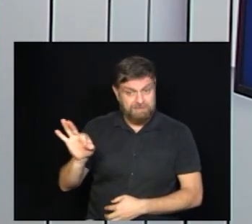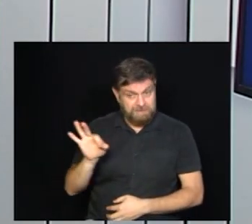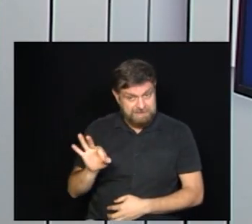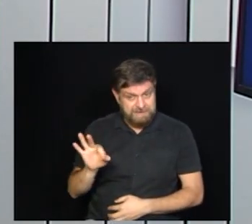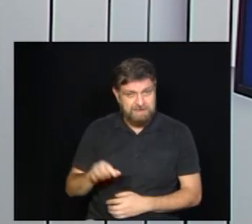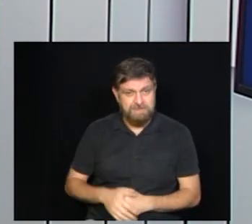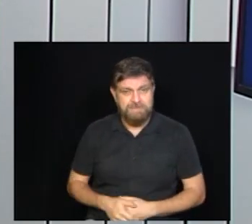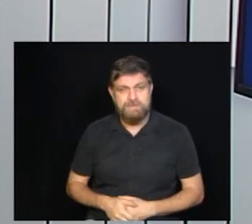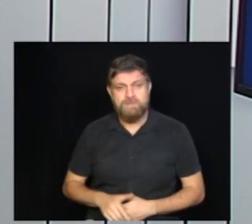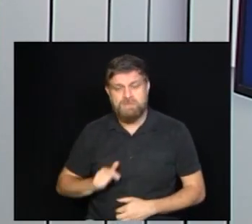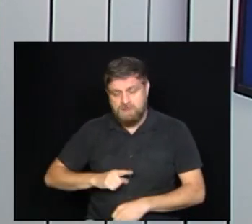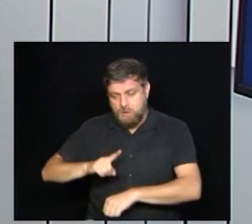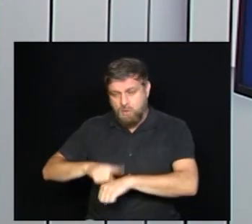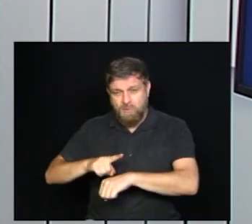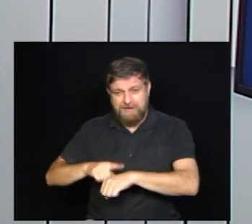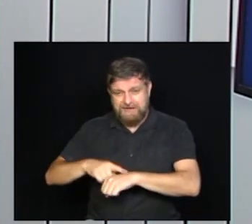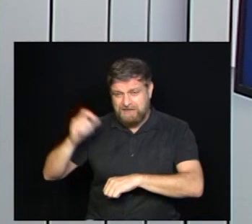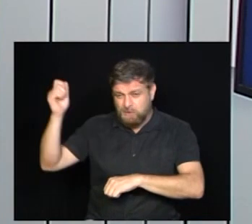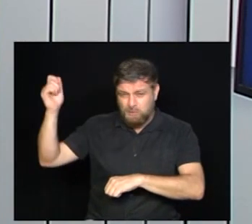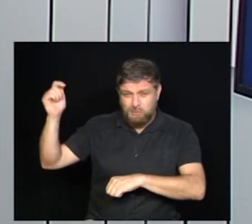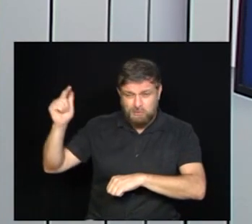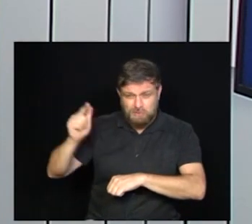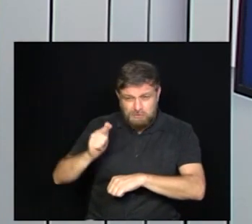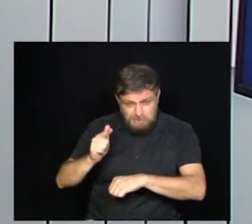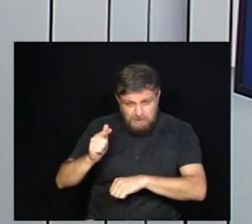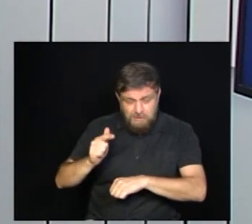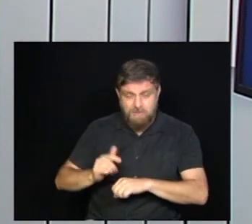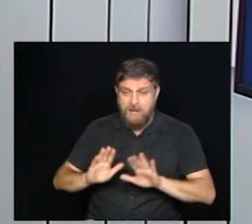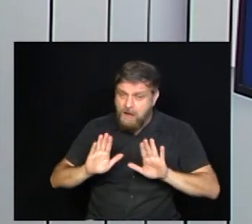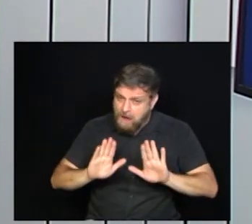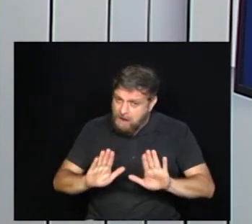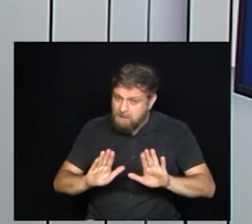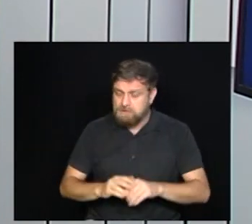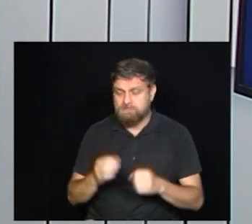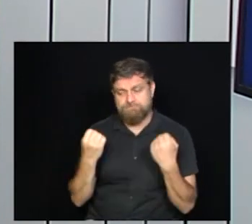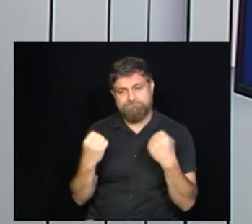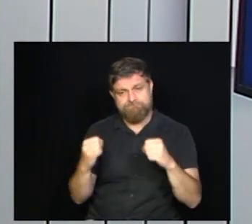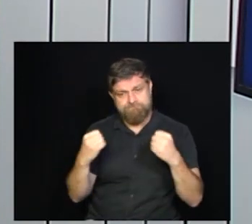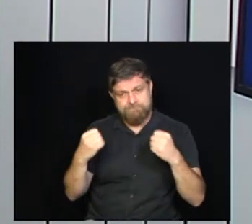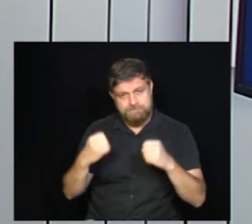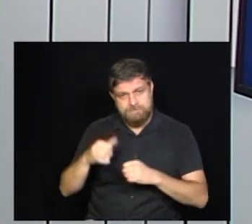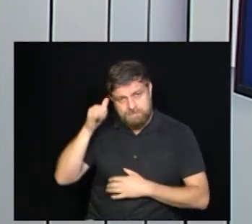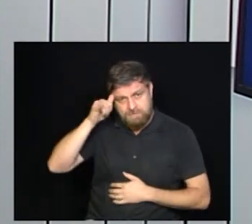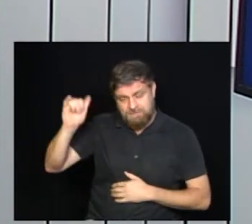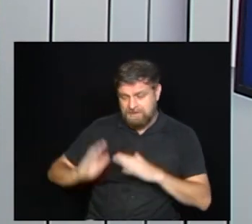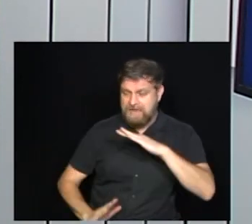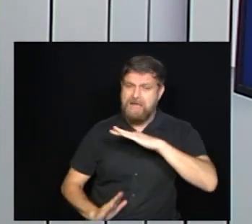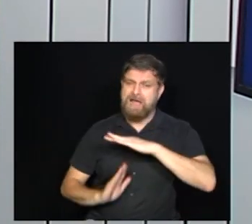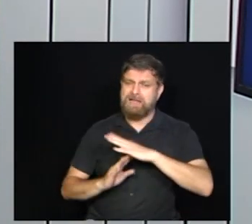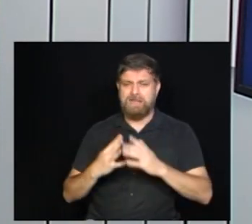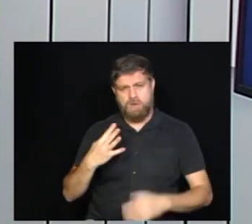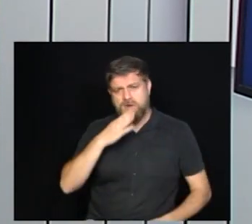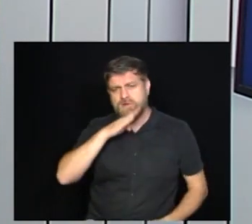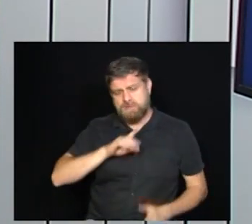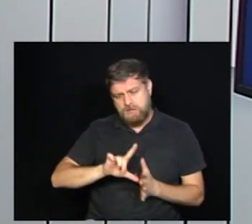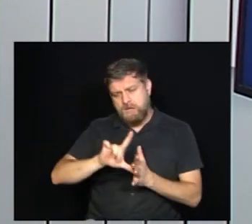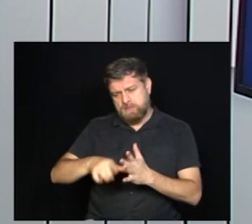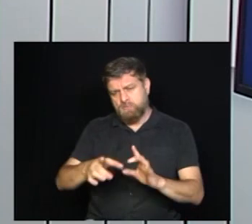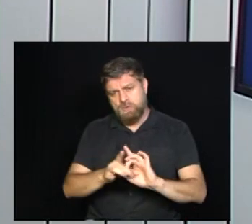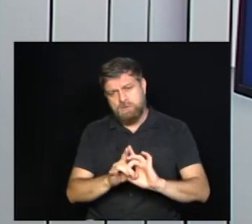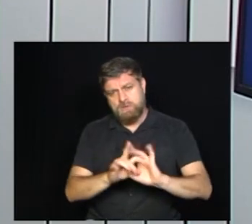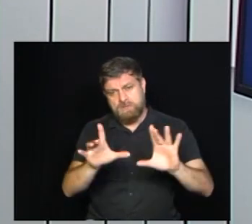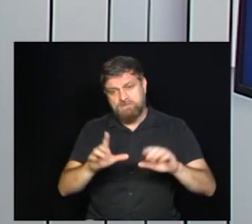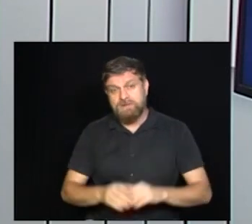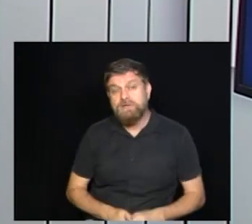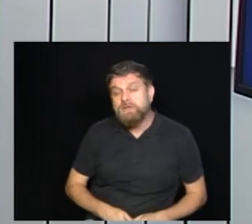28,9%. Então esse horário o sol ainda está evidente, então evite exercício aí pelo menos até as 4 horas da tarde. E